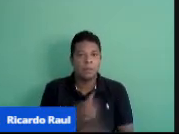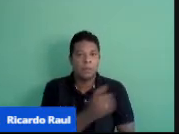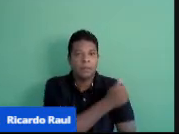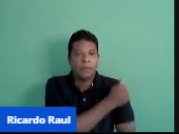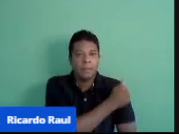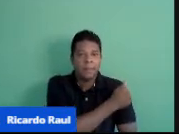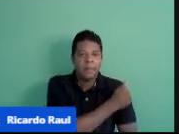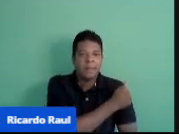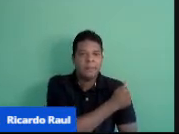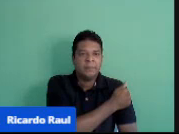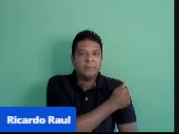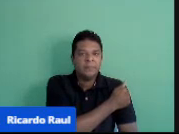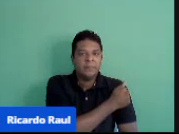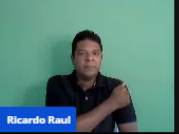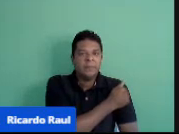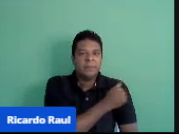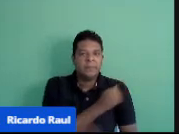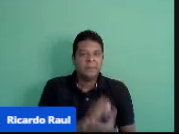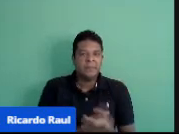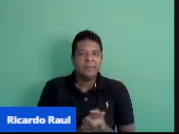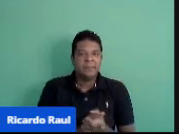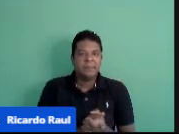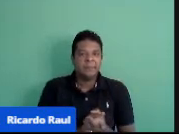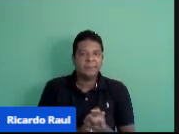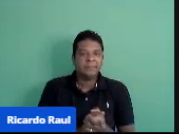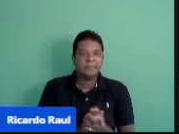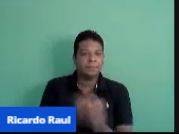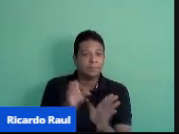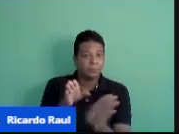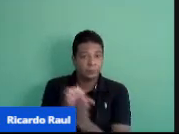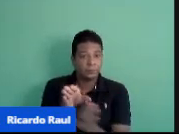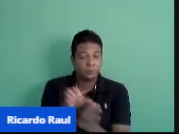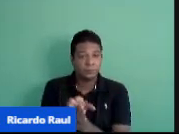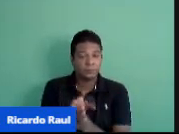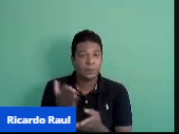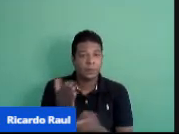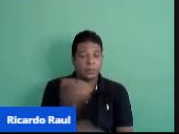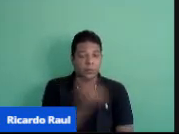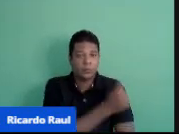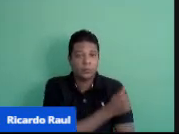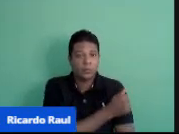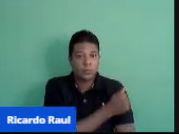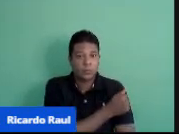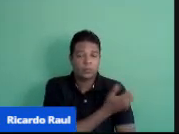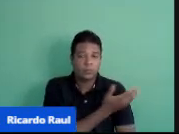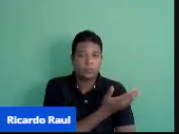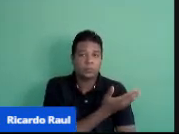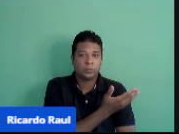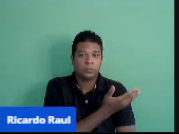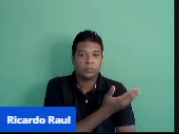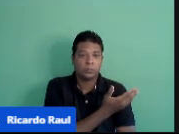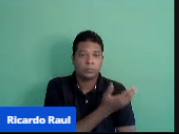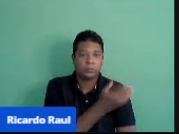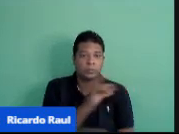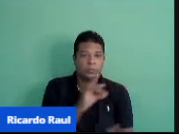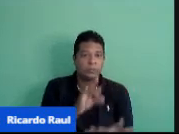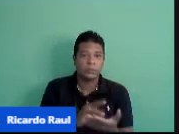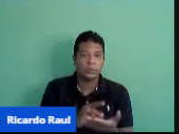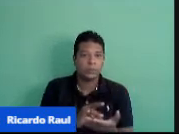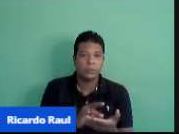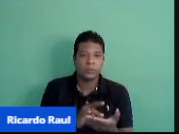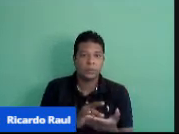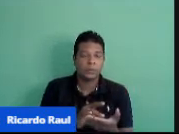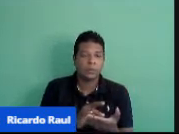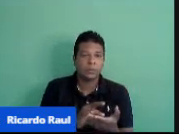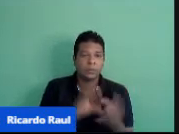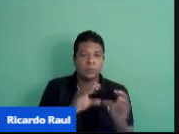no conselho, eu fiquei sabendo de uma aluna que na verdade, ela não está nessa cidade mais. Ela